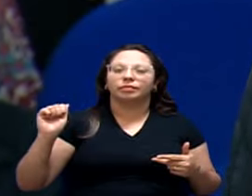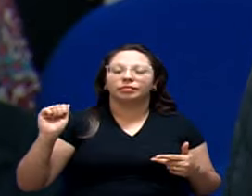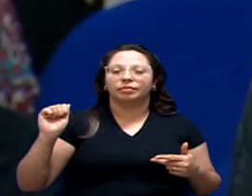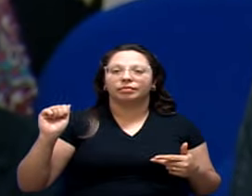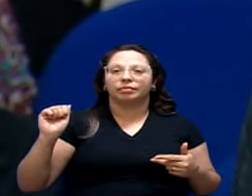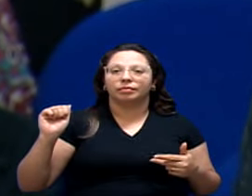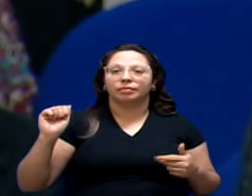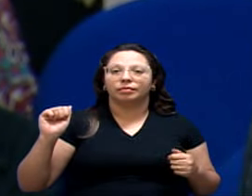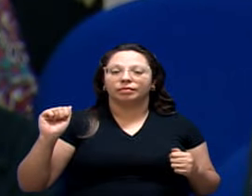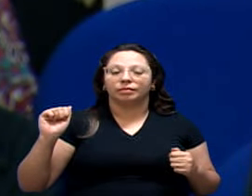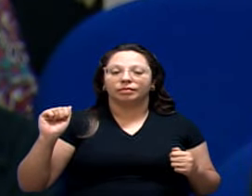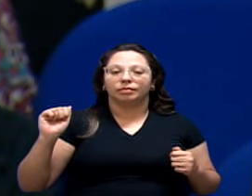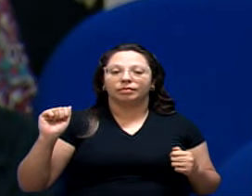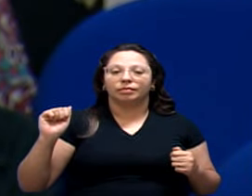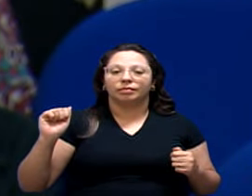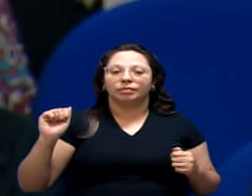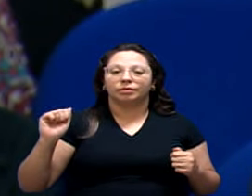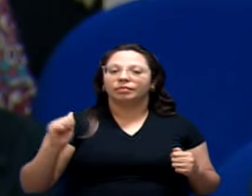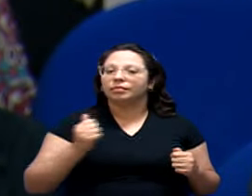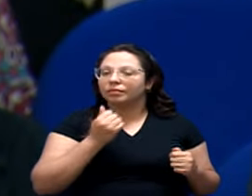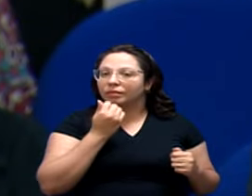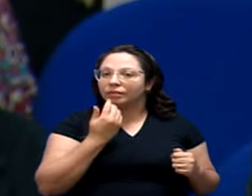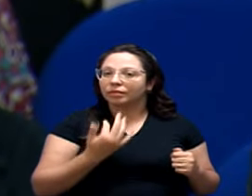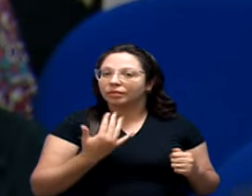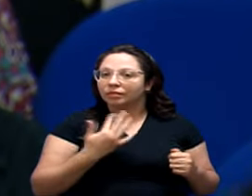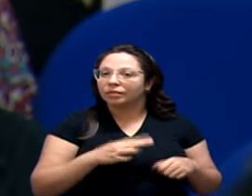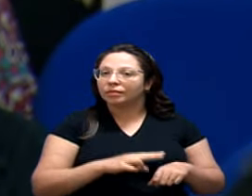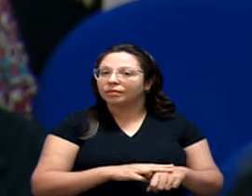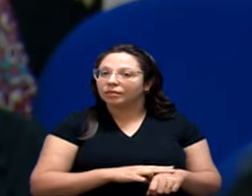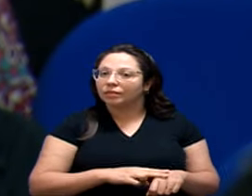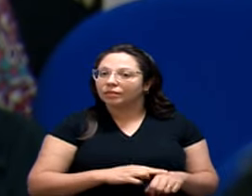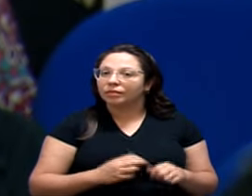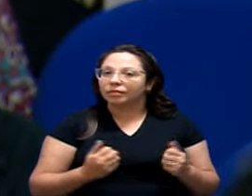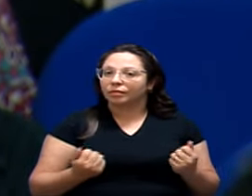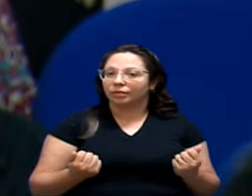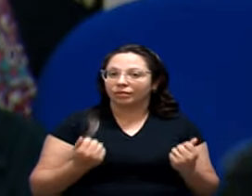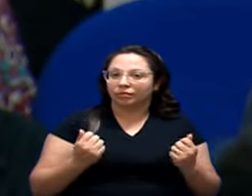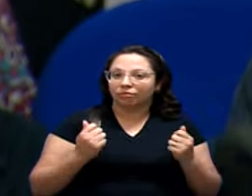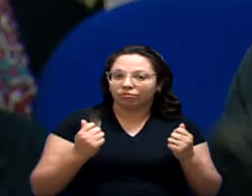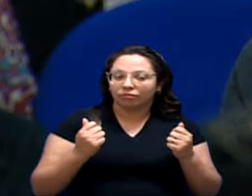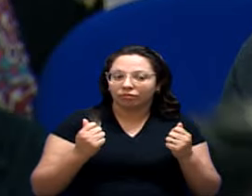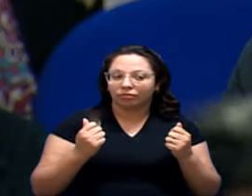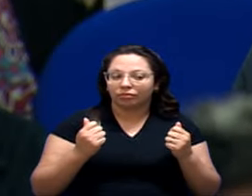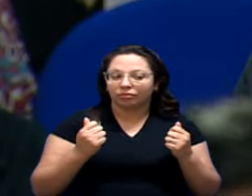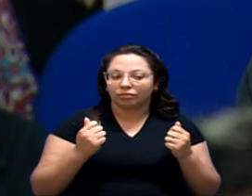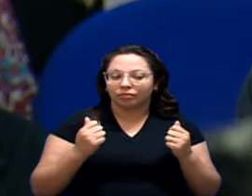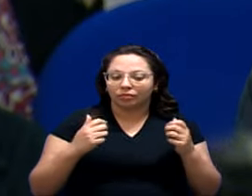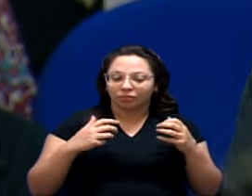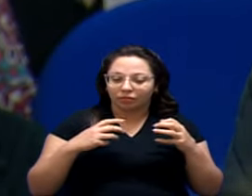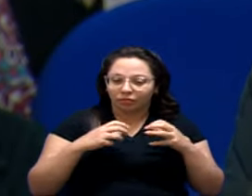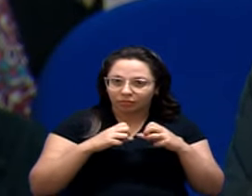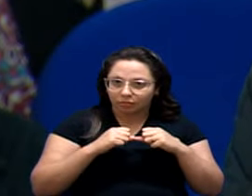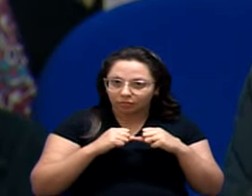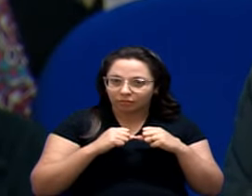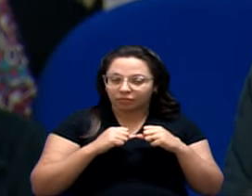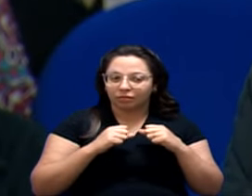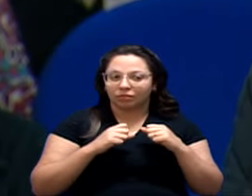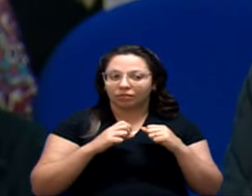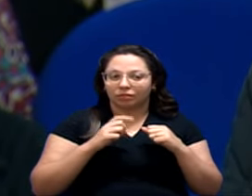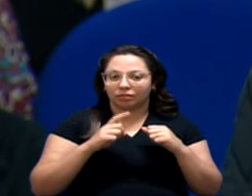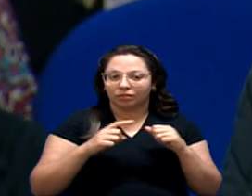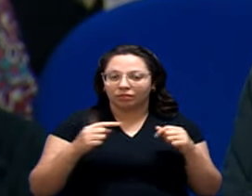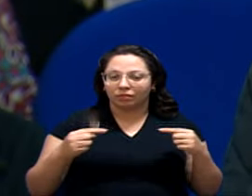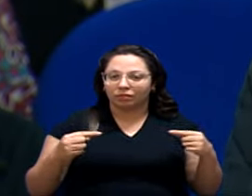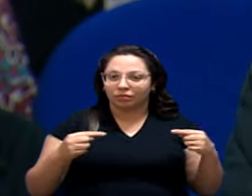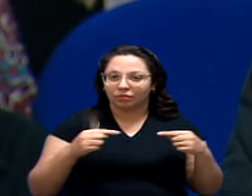uma com uma cor de verde mais forte ela demarcaria a área onde seria